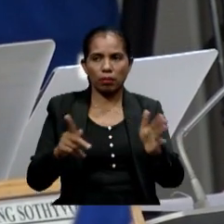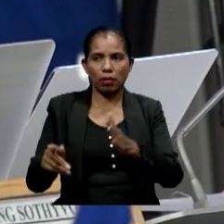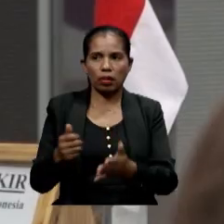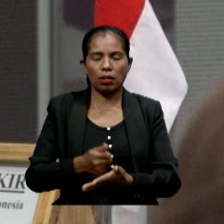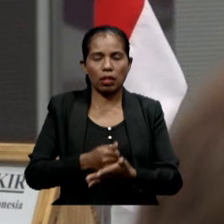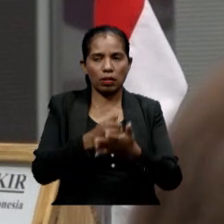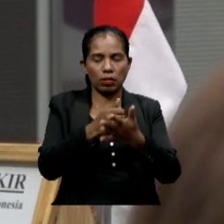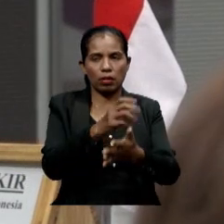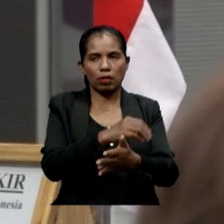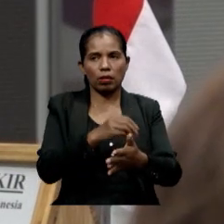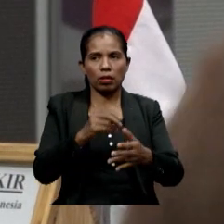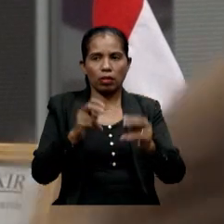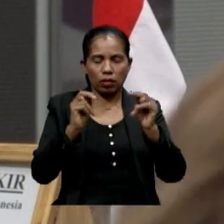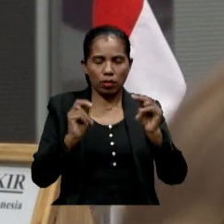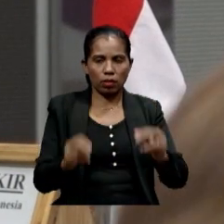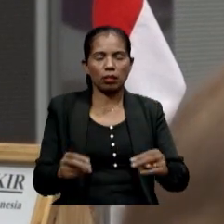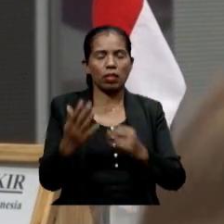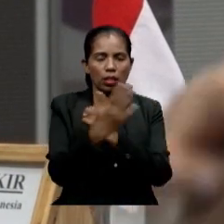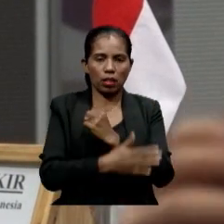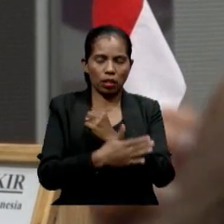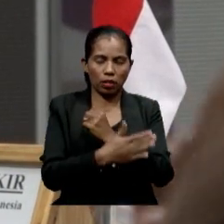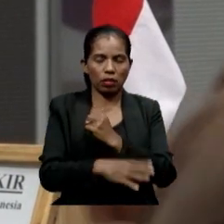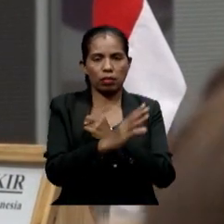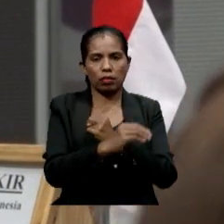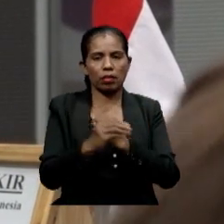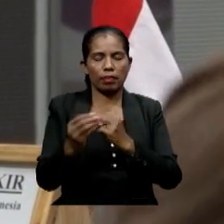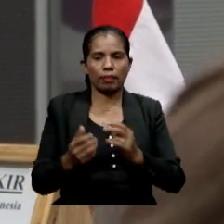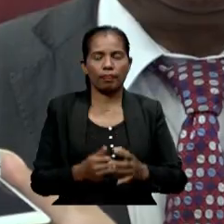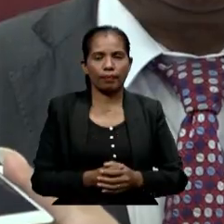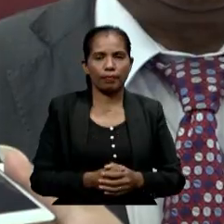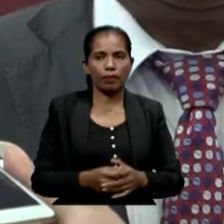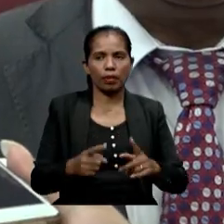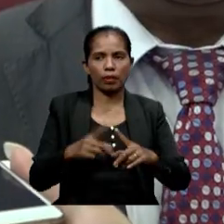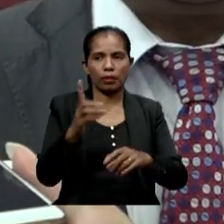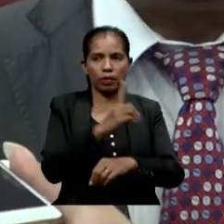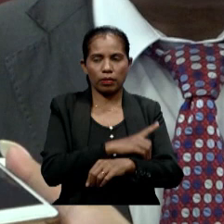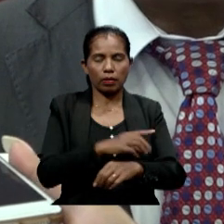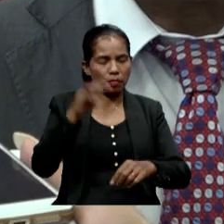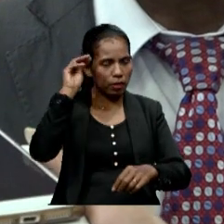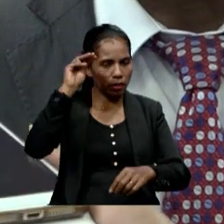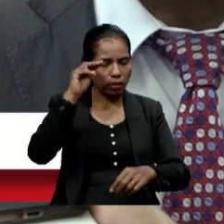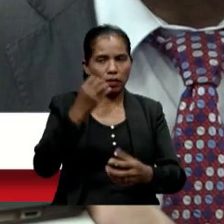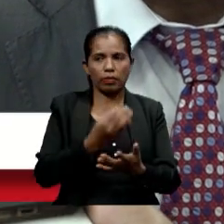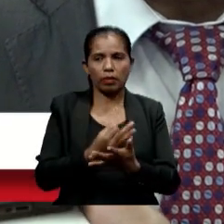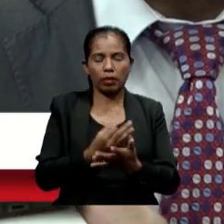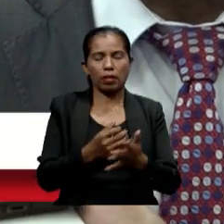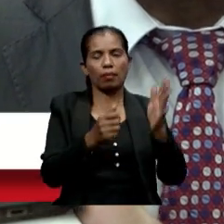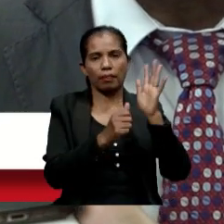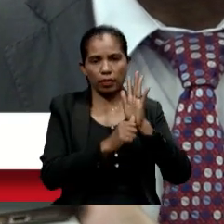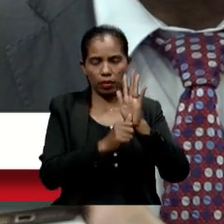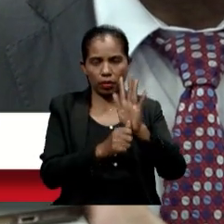a operação, na obrigação de ver e a nação no regional. Hoje, o Ministério de Finanças apresenta